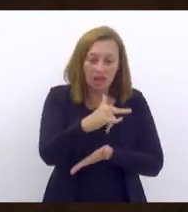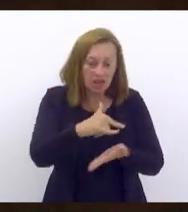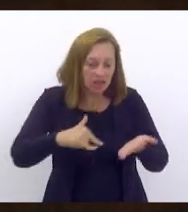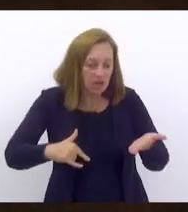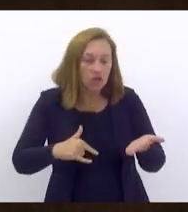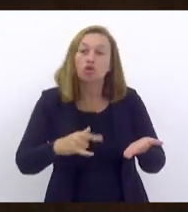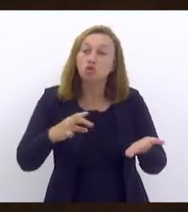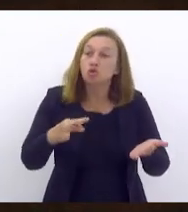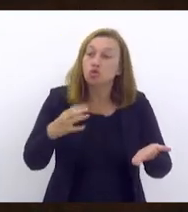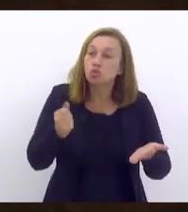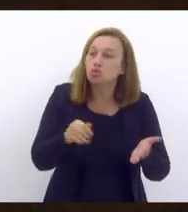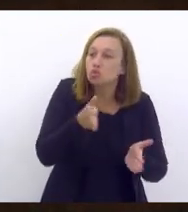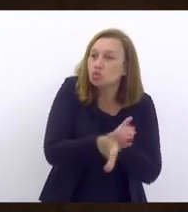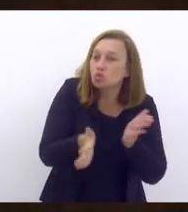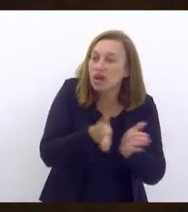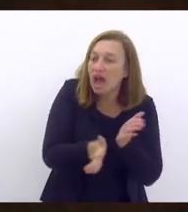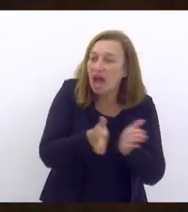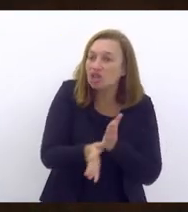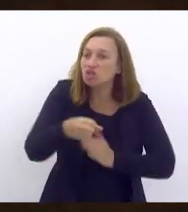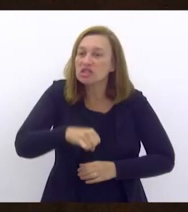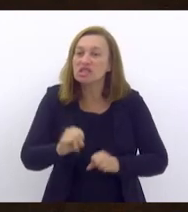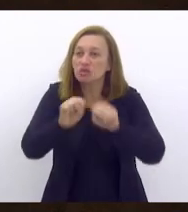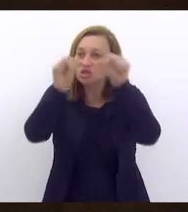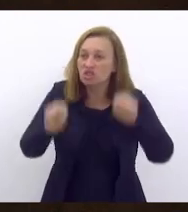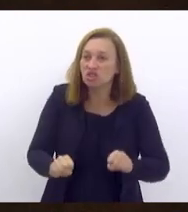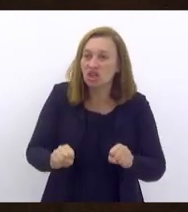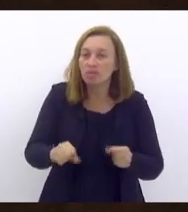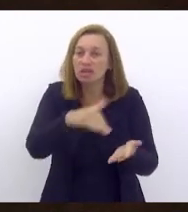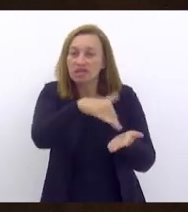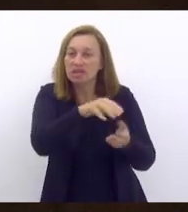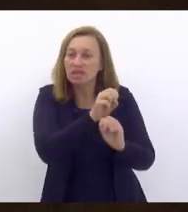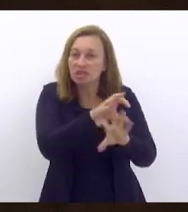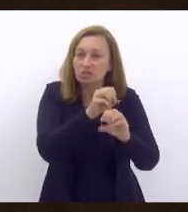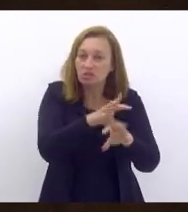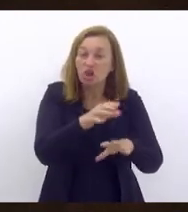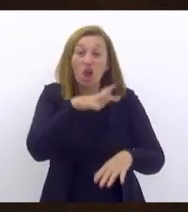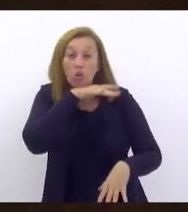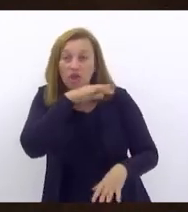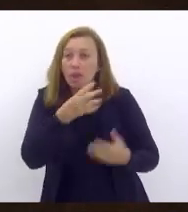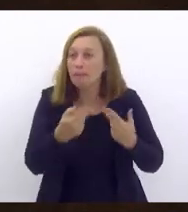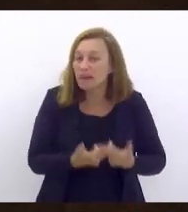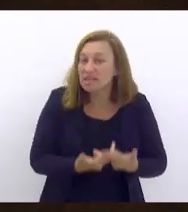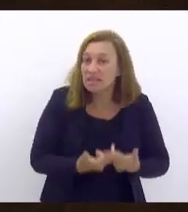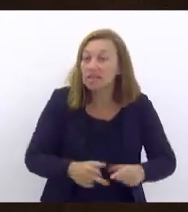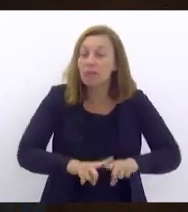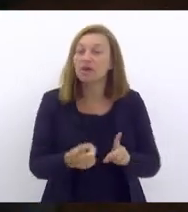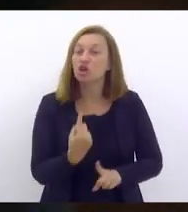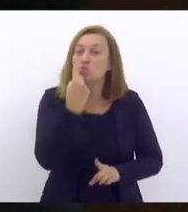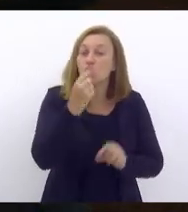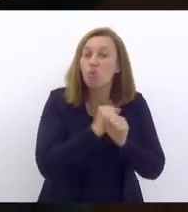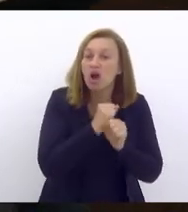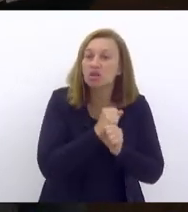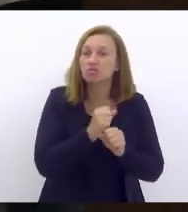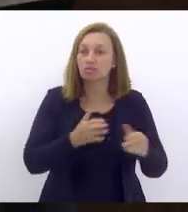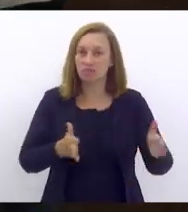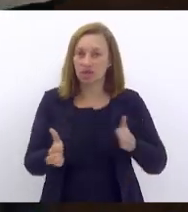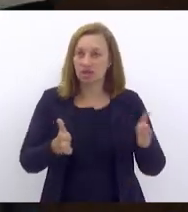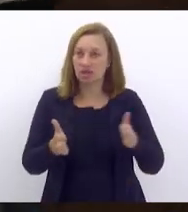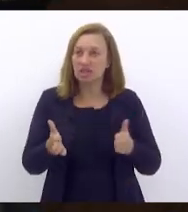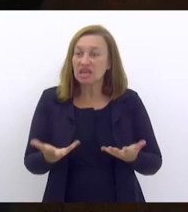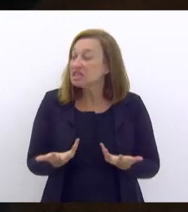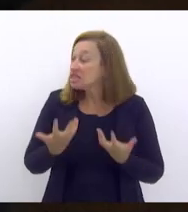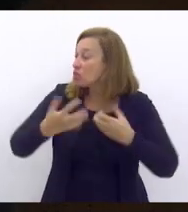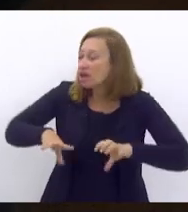contas. Se o sistema da SEDUC é ruim, paciência. Mas tem um ano de prazo. Se não